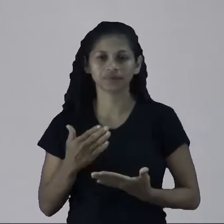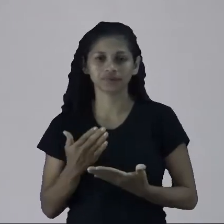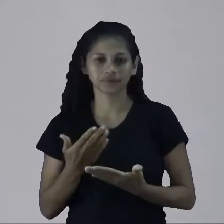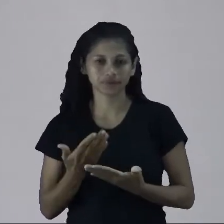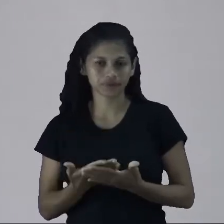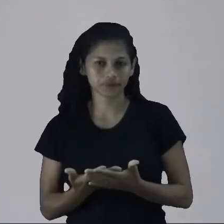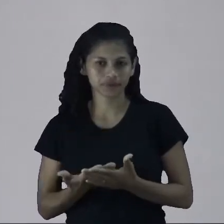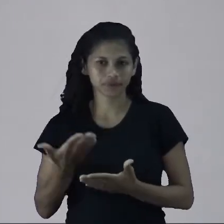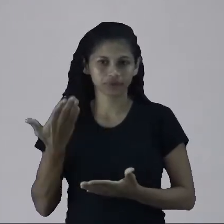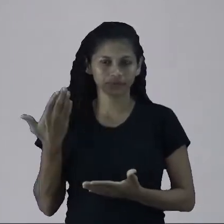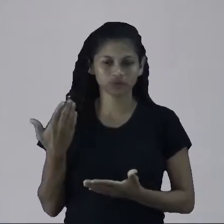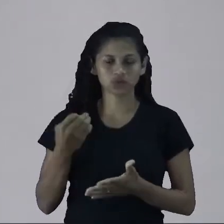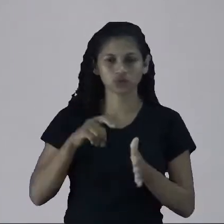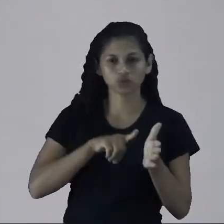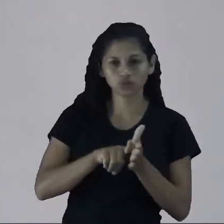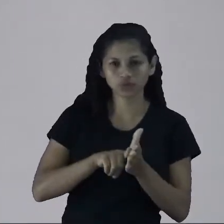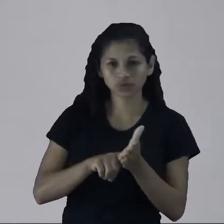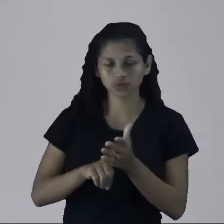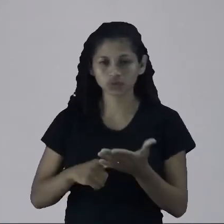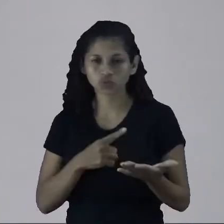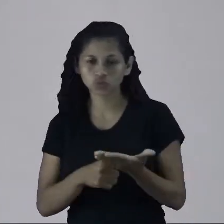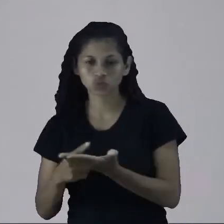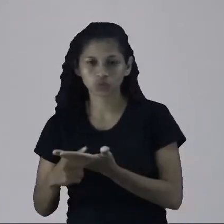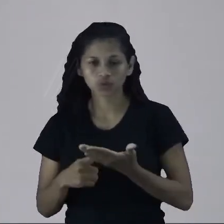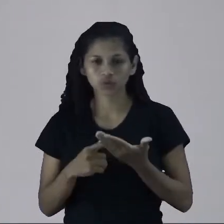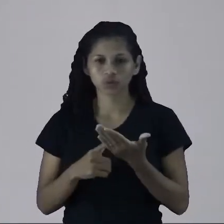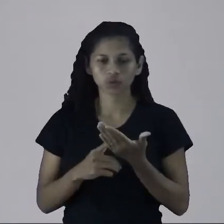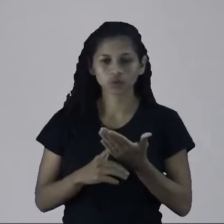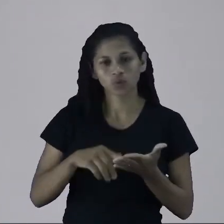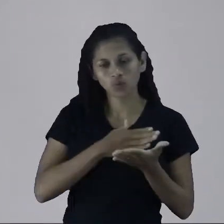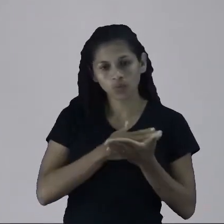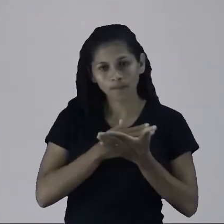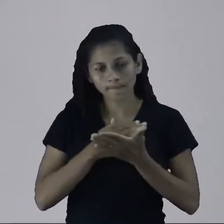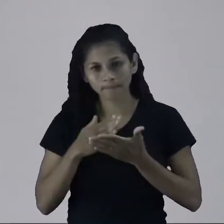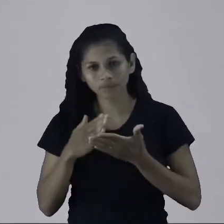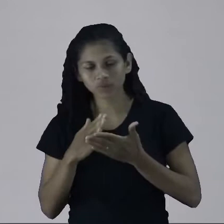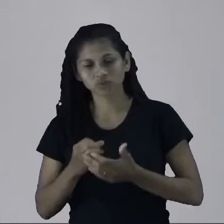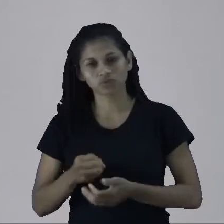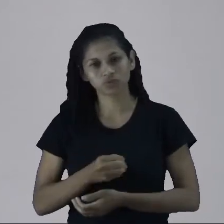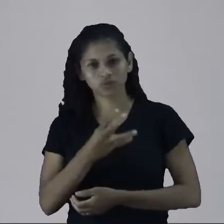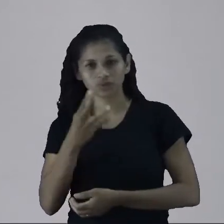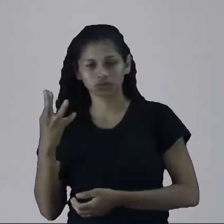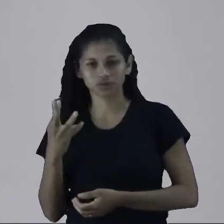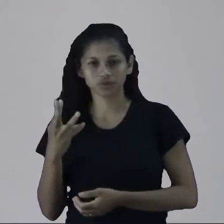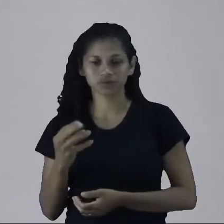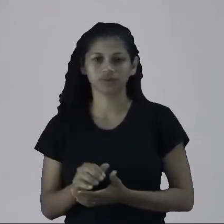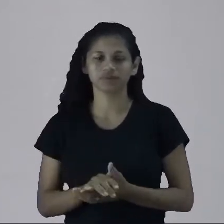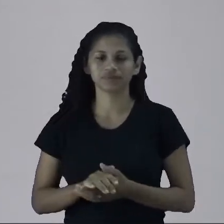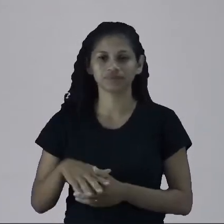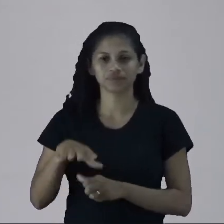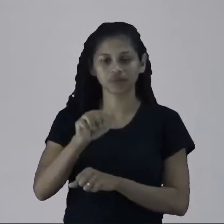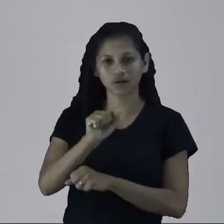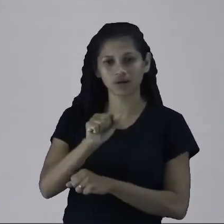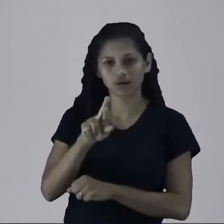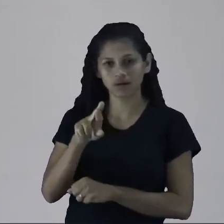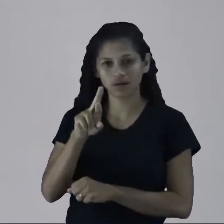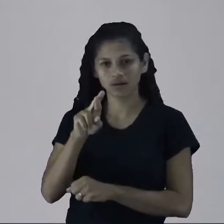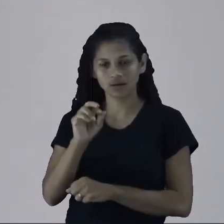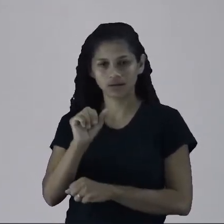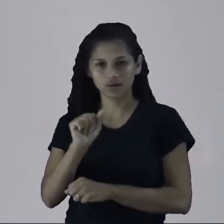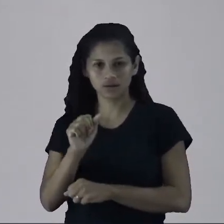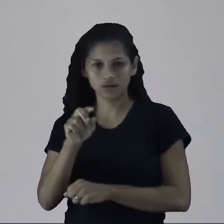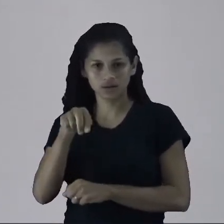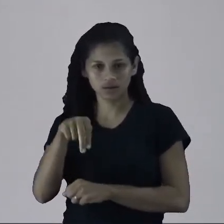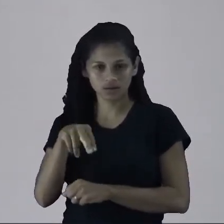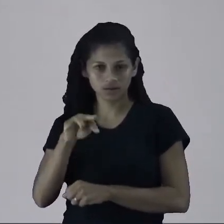gente estudou o quê? Análise combinatória, o princípio fundamental da contagem e arranjos. Os agrupamentos de